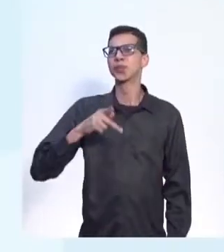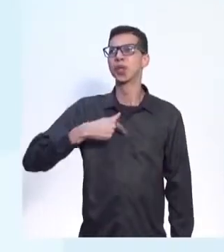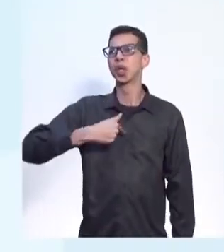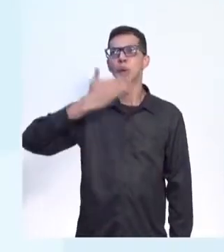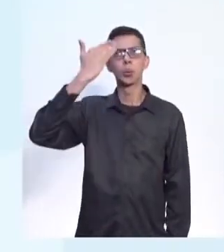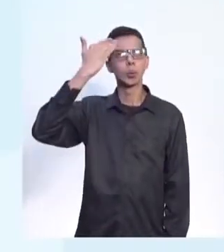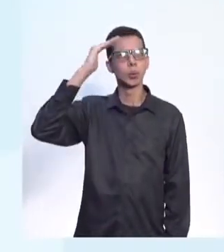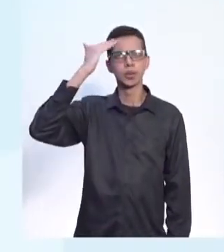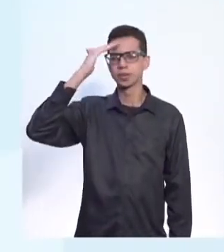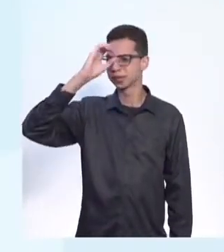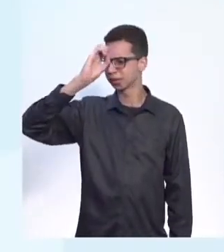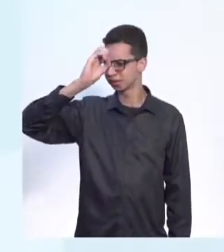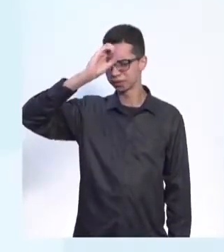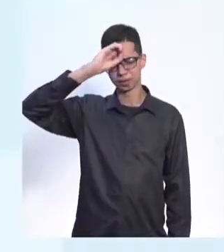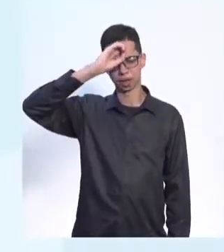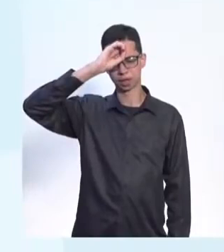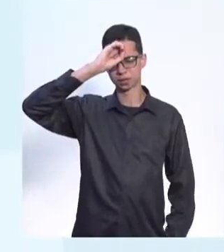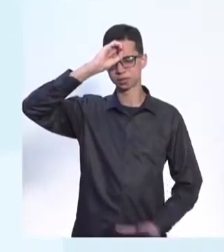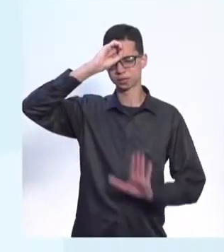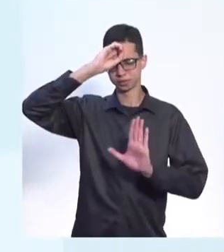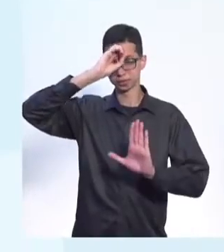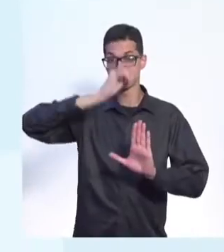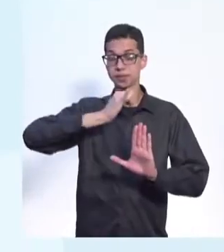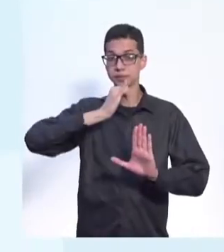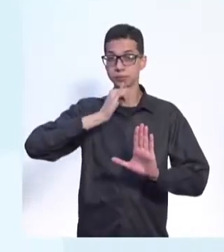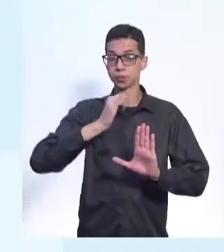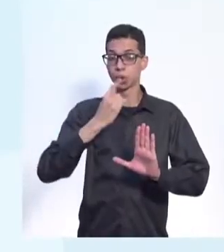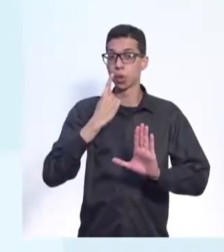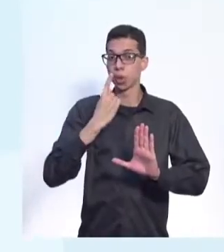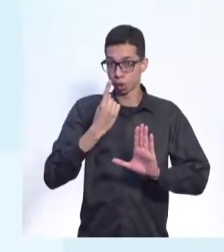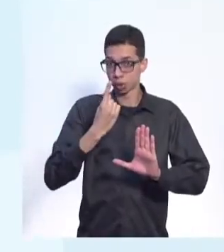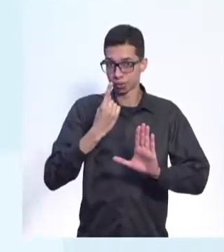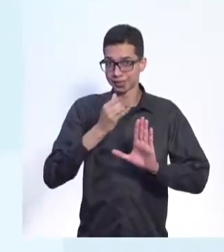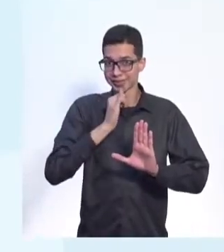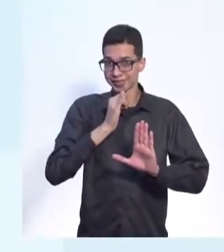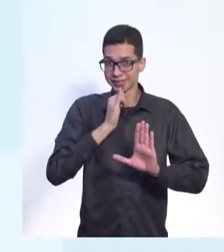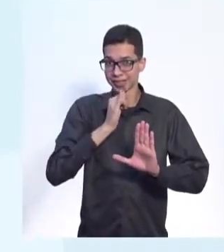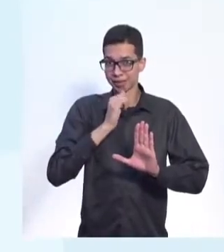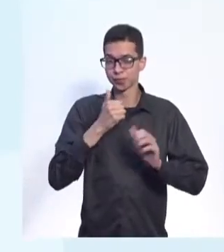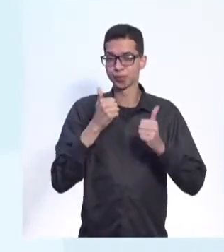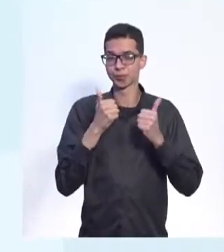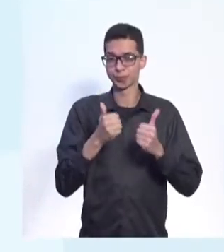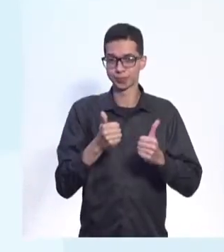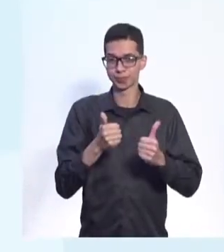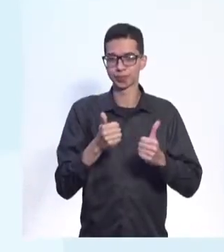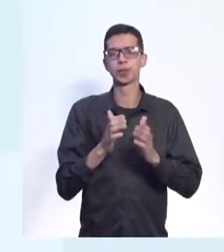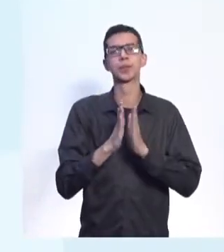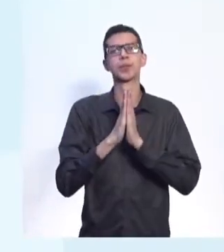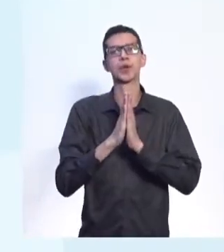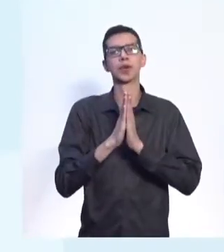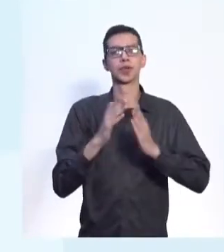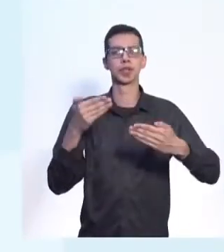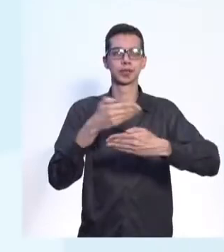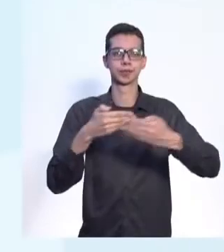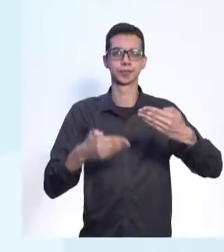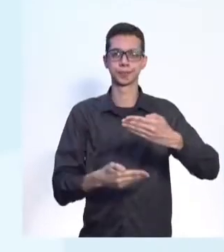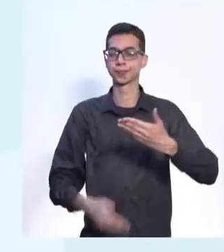nada. Vamos num exemplo, pessoal? Vamos? Então, por favor, o próximo slide aí na